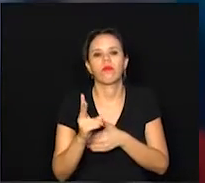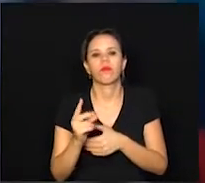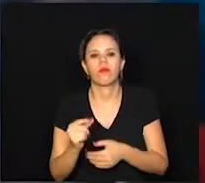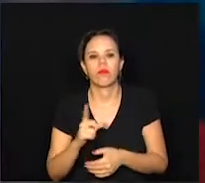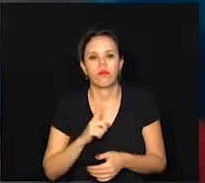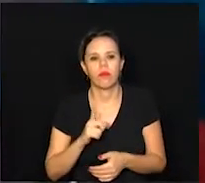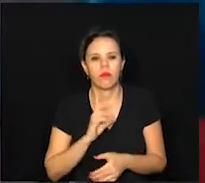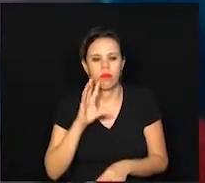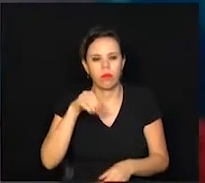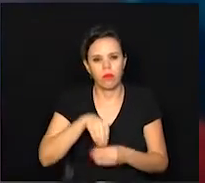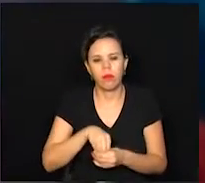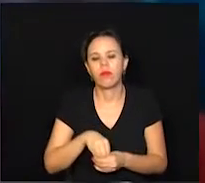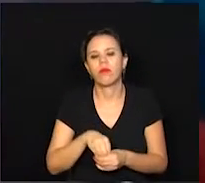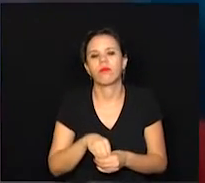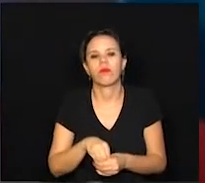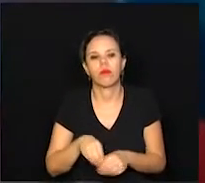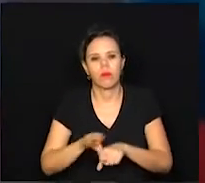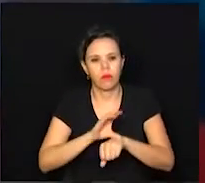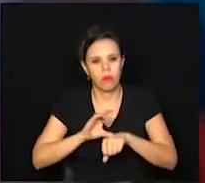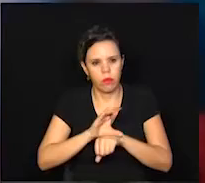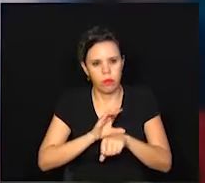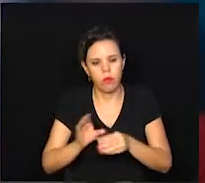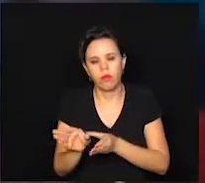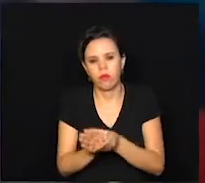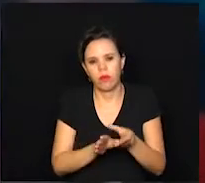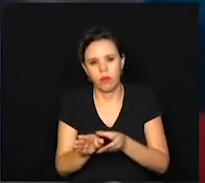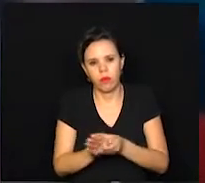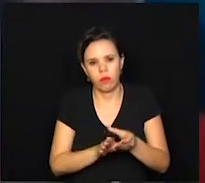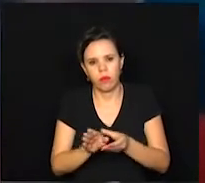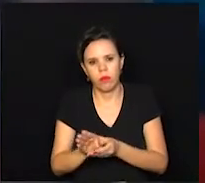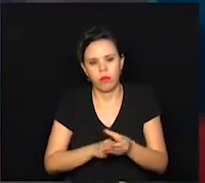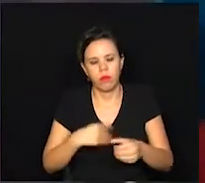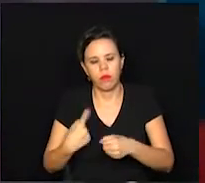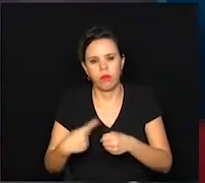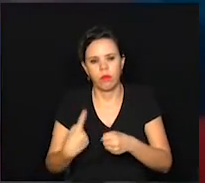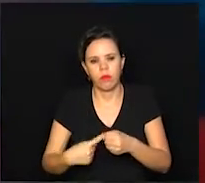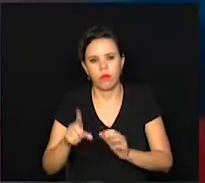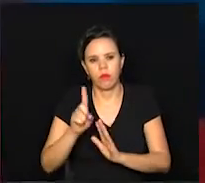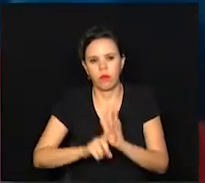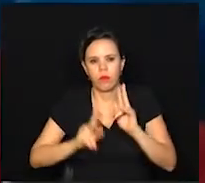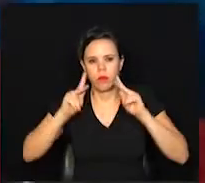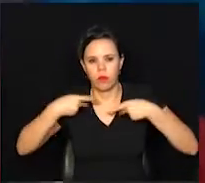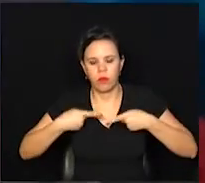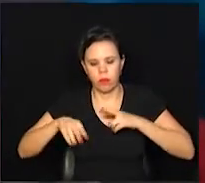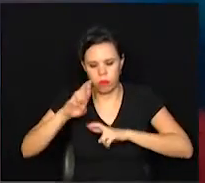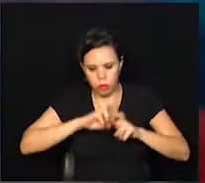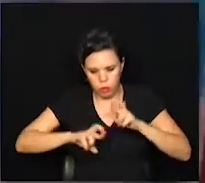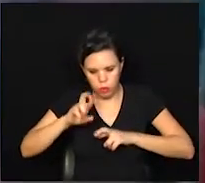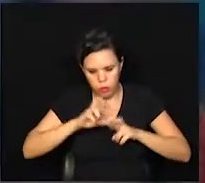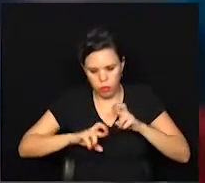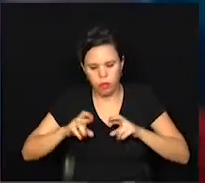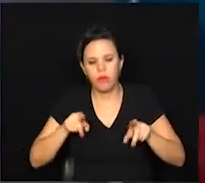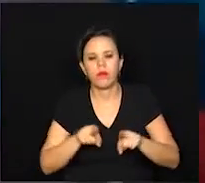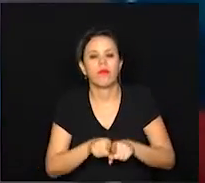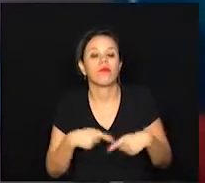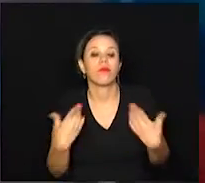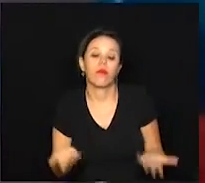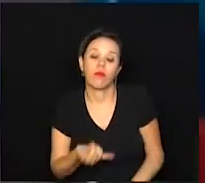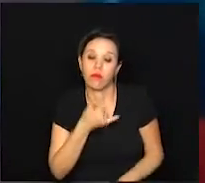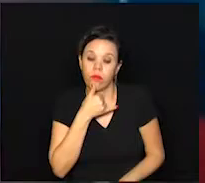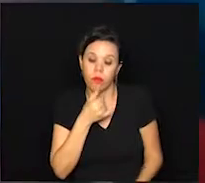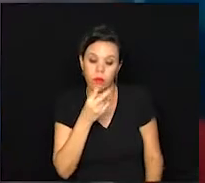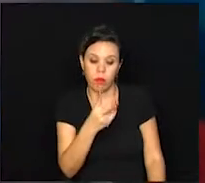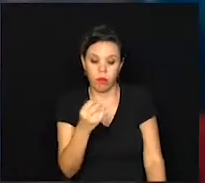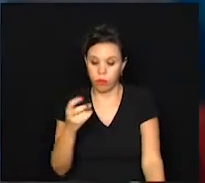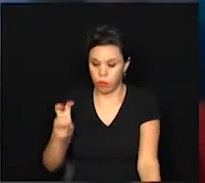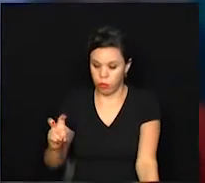previa a constituição do Conselho Municipal de Direitos Humanos e de processos de conferências. Infelizmente, de